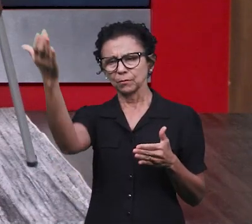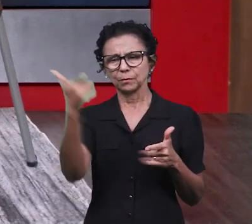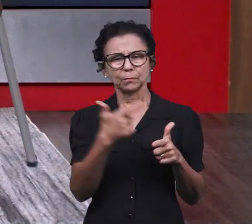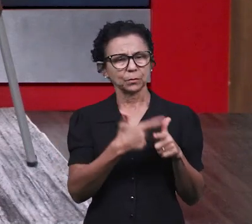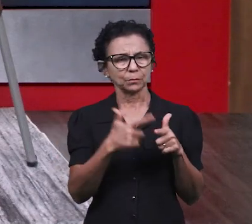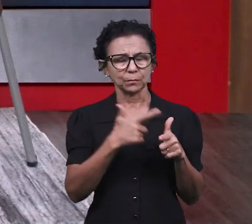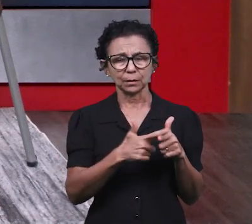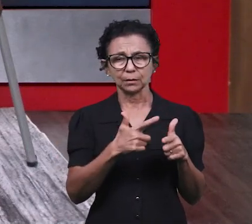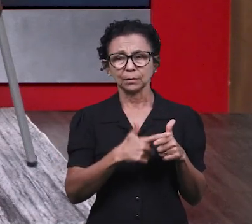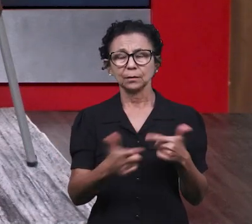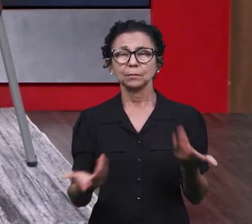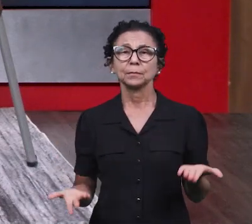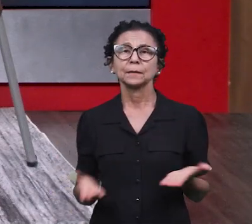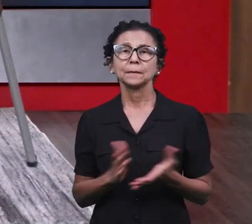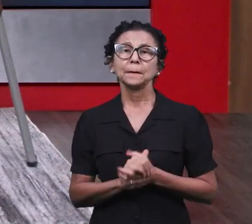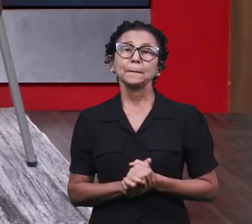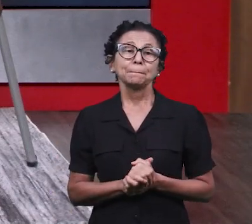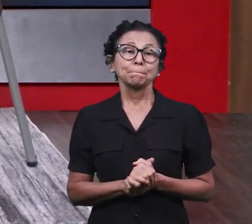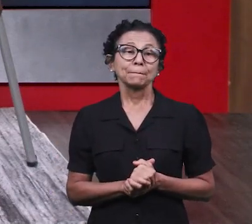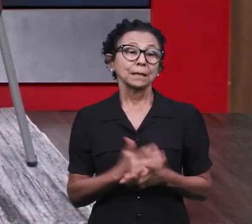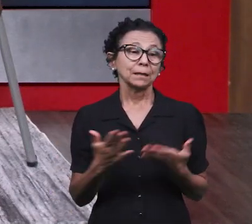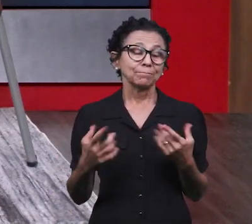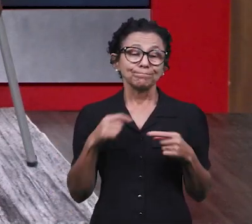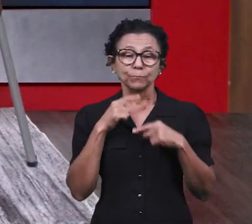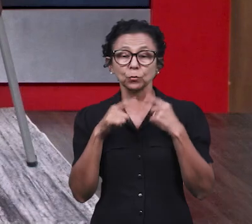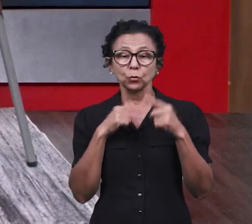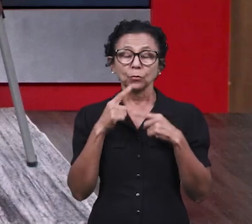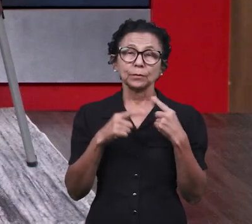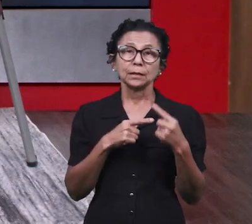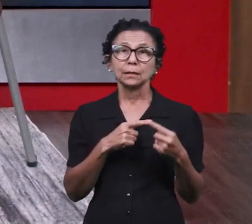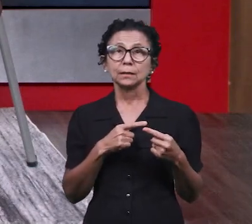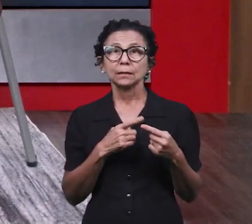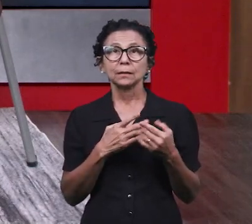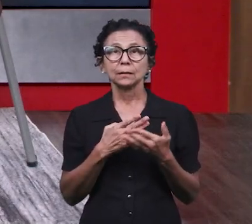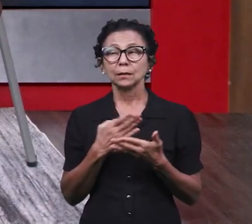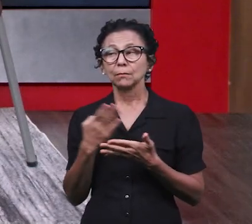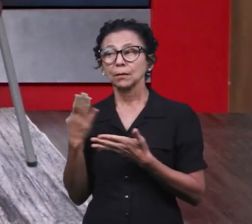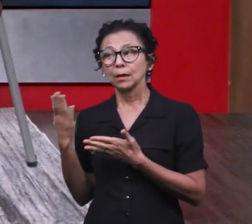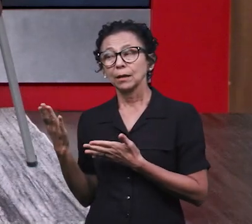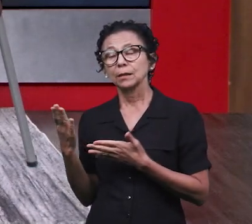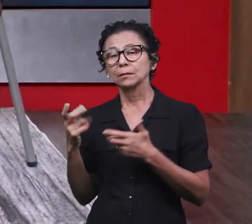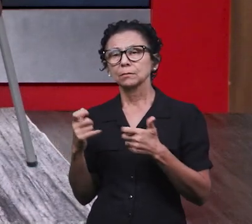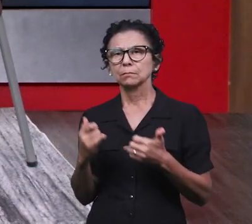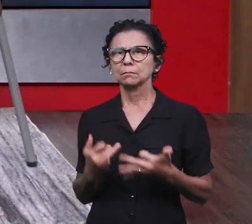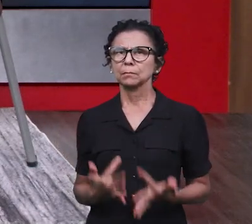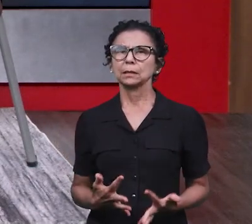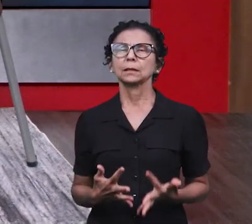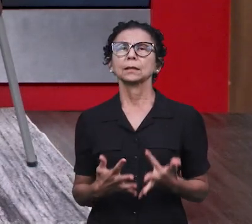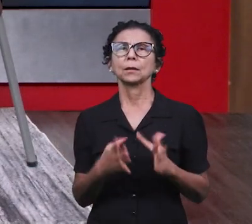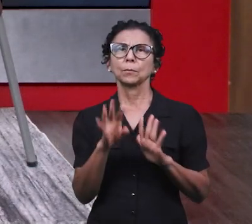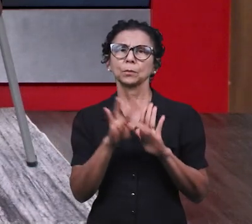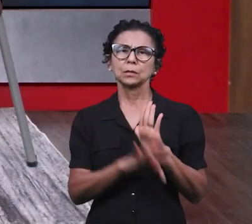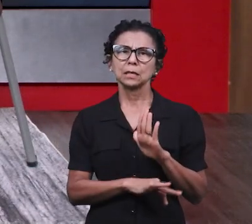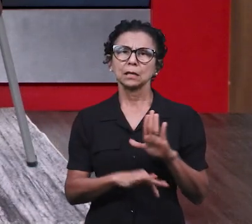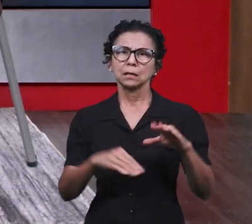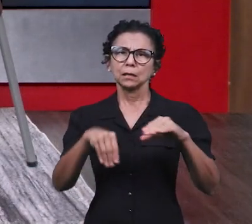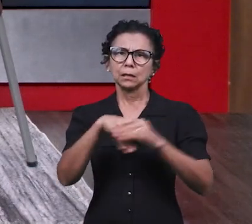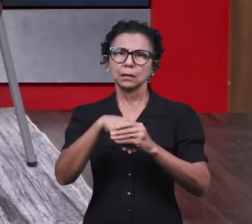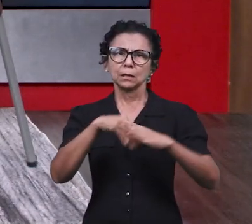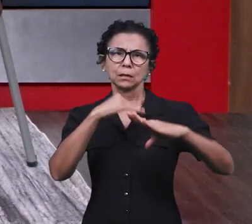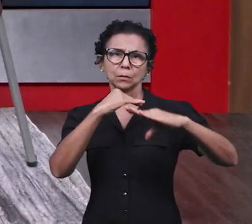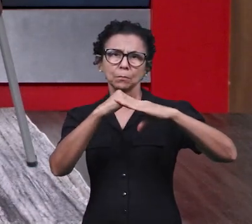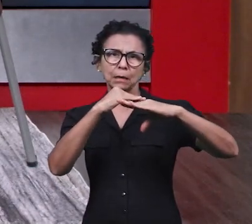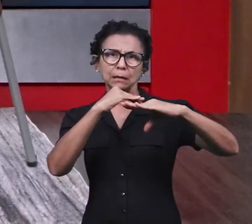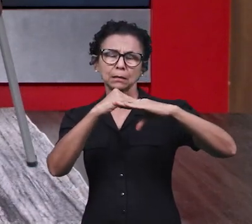zero. E a Savia ela já detecta, né? Muitas vezes, como que é o processo. Está dentro de um padrão, ela já traz muitas vezes o texto